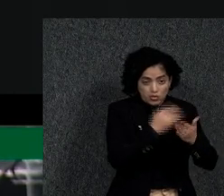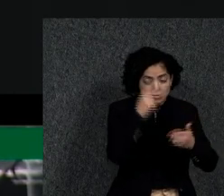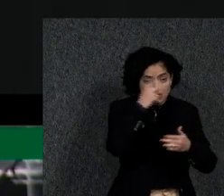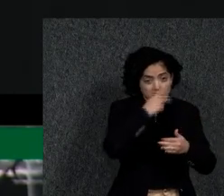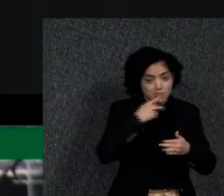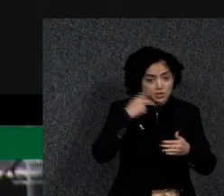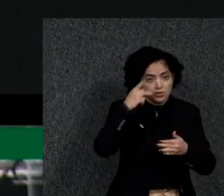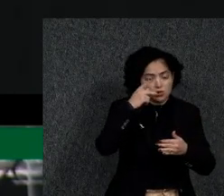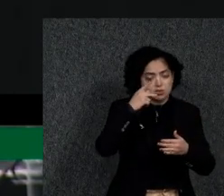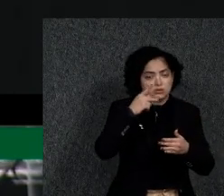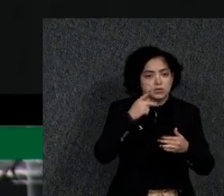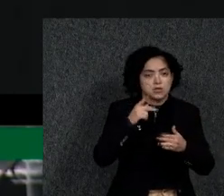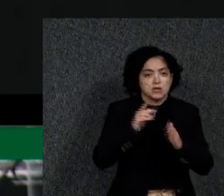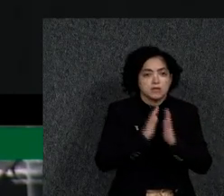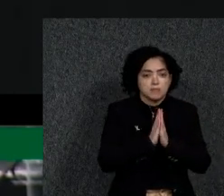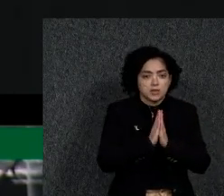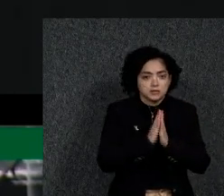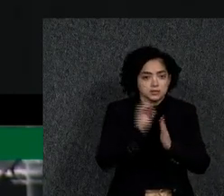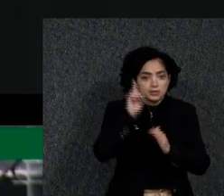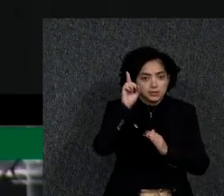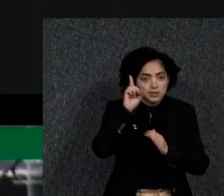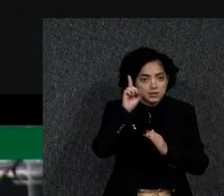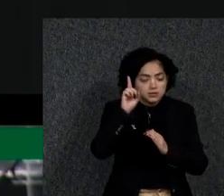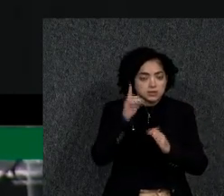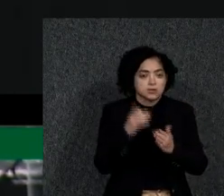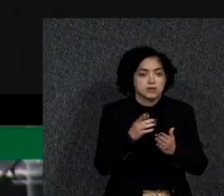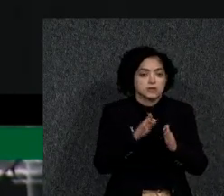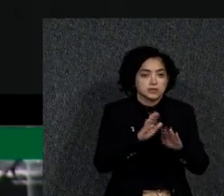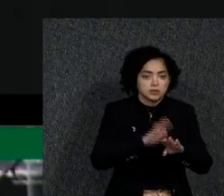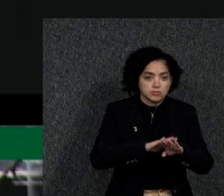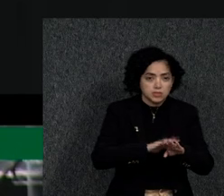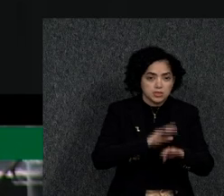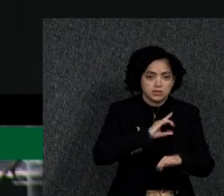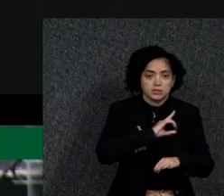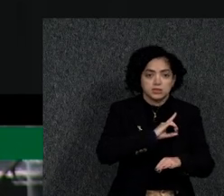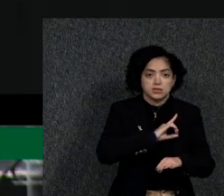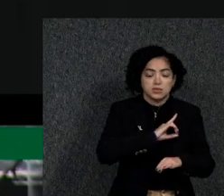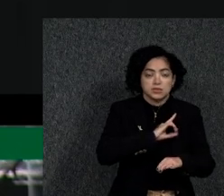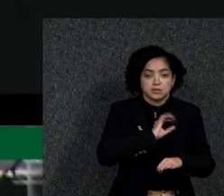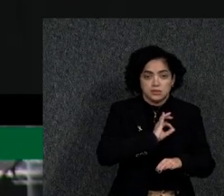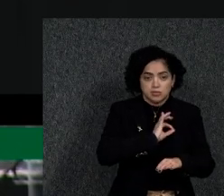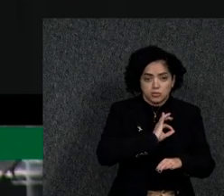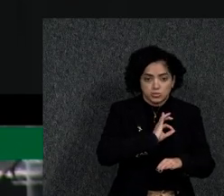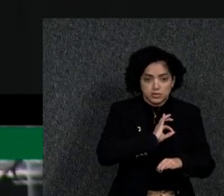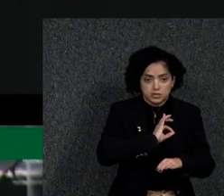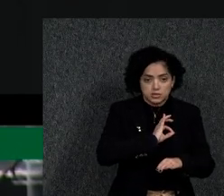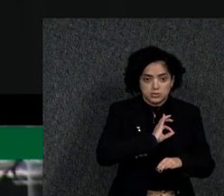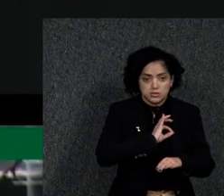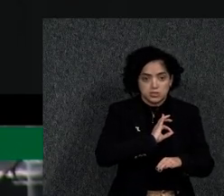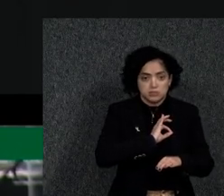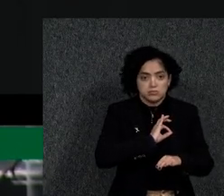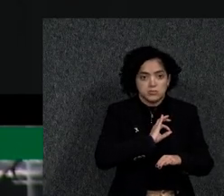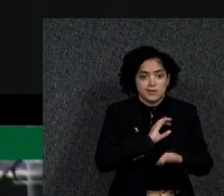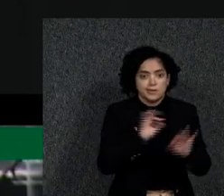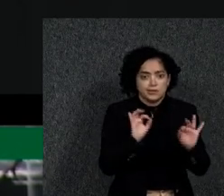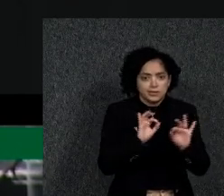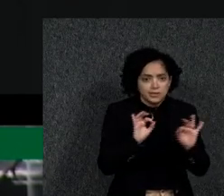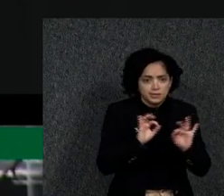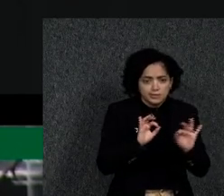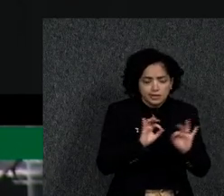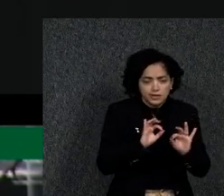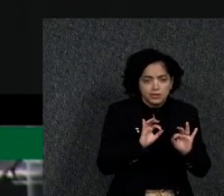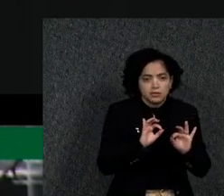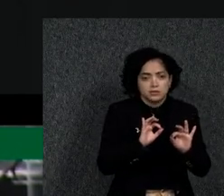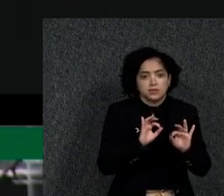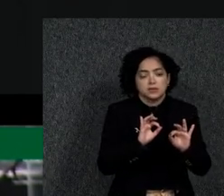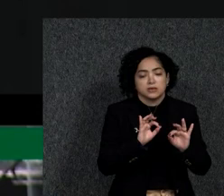professores, em definitivo, desse terrível quadro de violência. Também hoje, nessa manhã, o